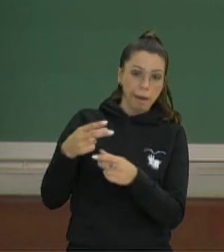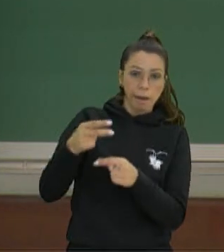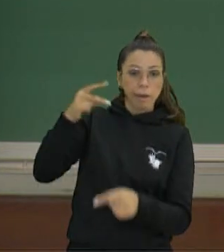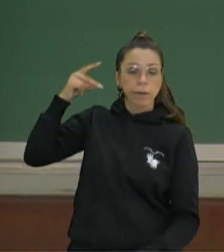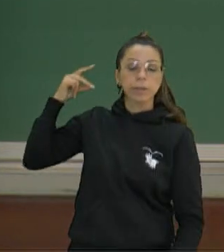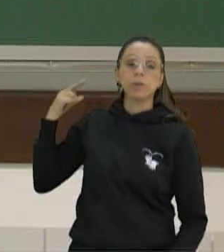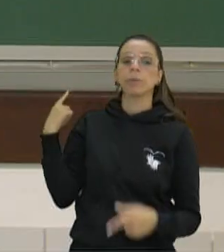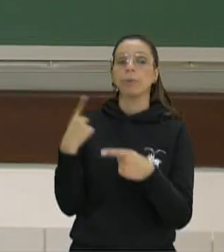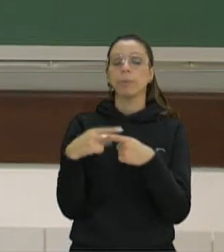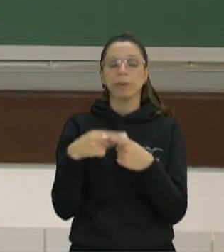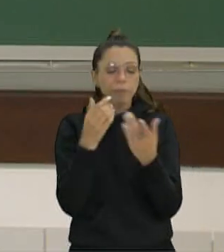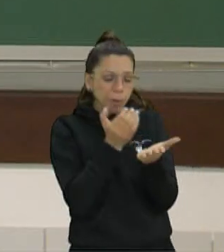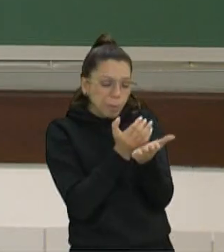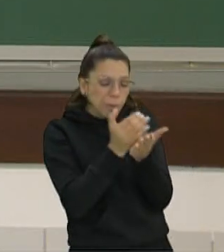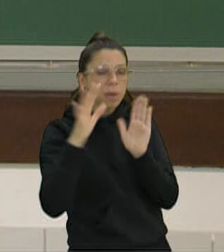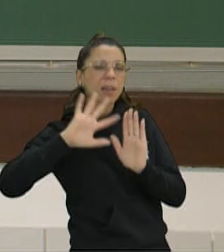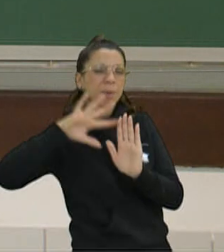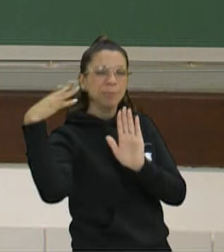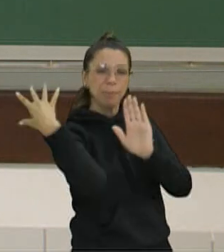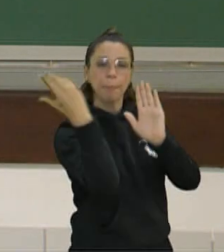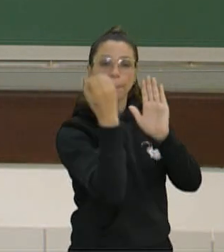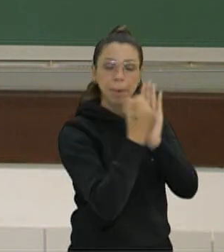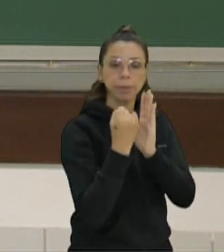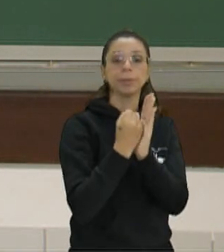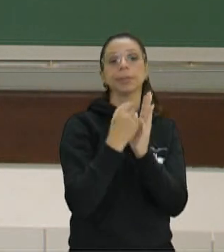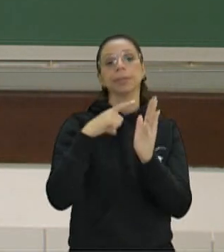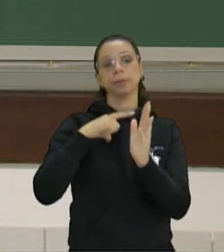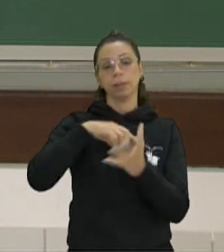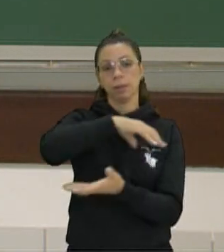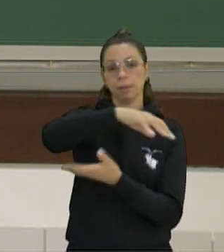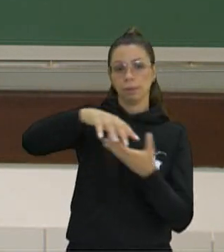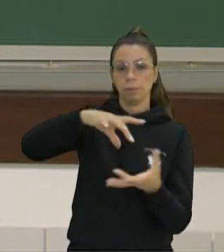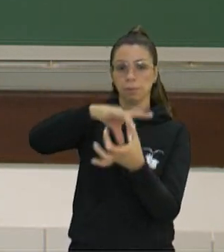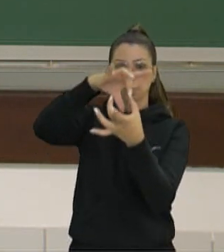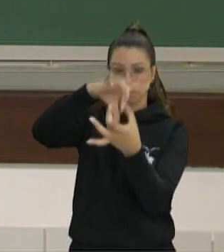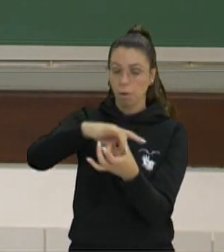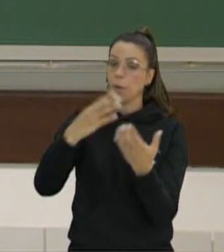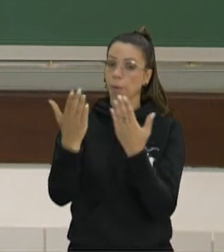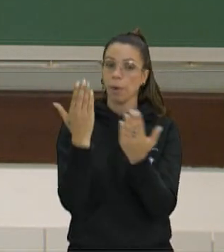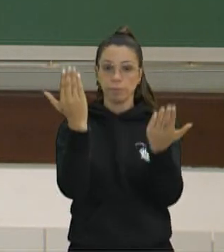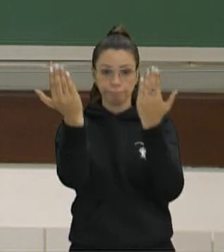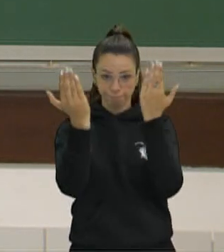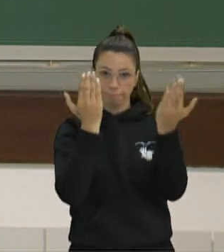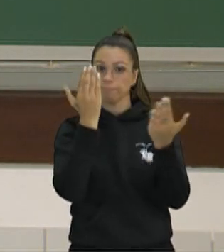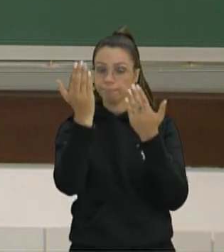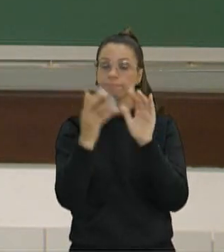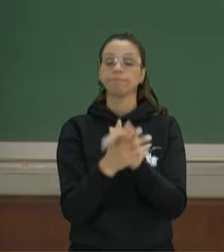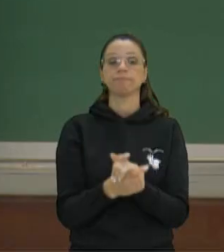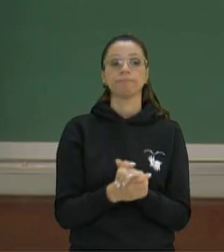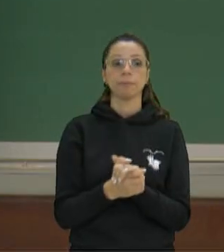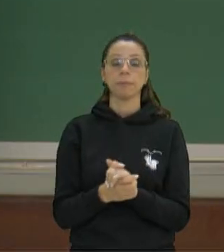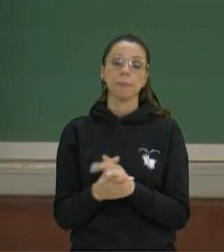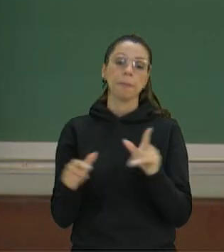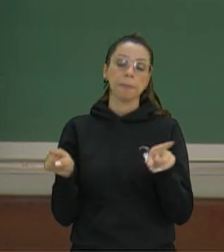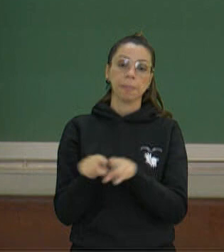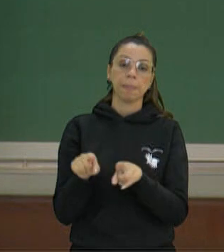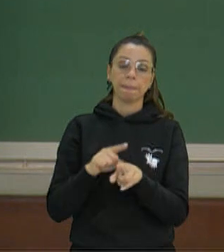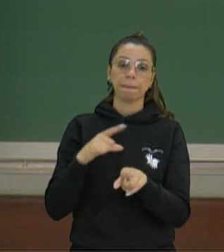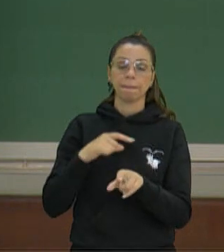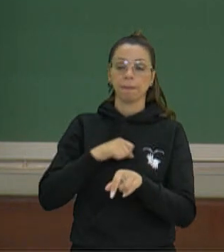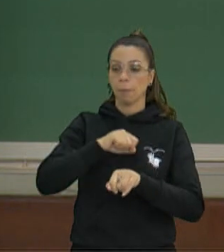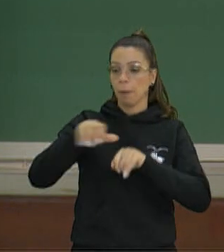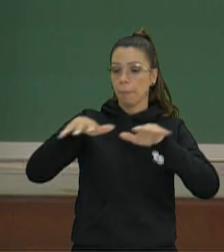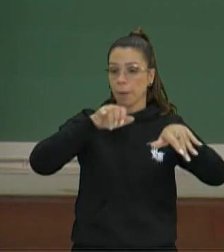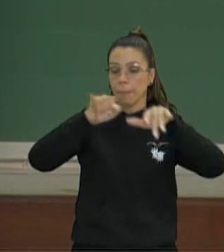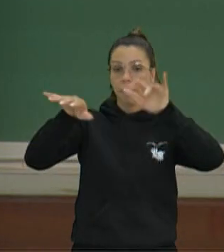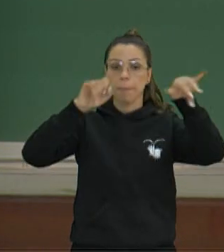baque da globalização, e agora dados atuais para a gente comparar. Levando-se em conta a distribuição dos muitos